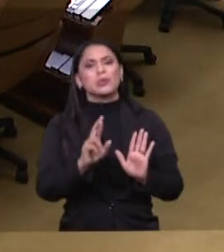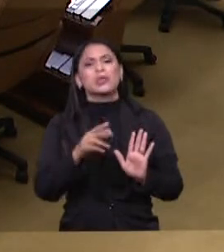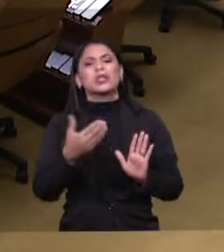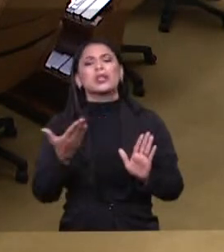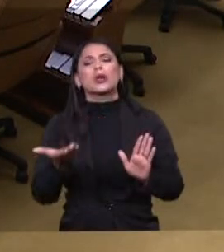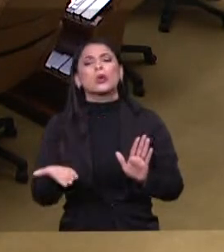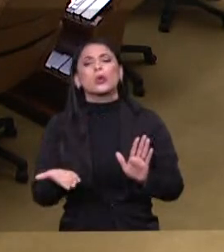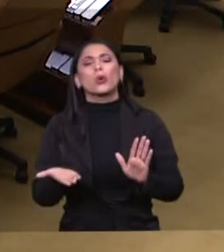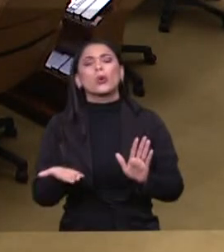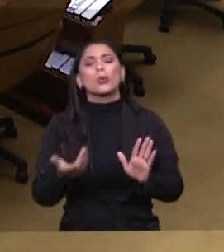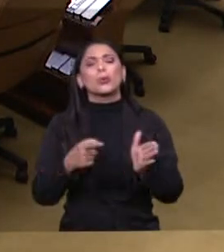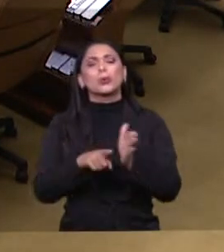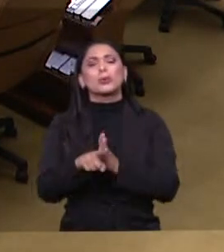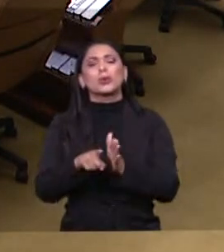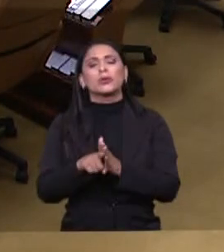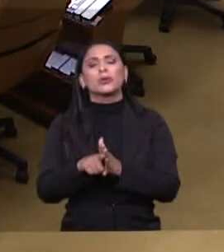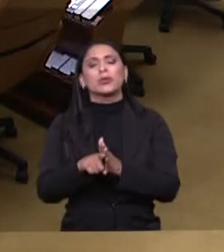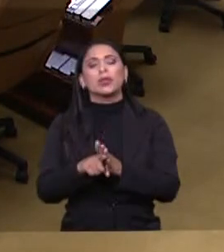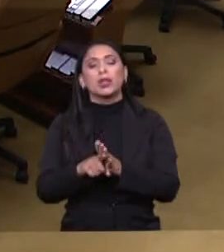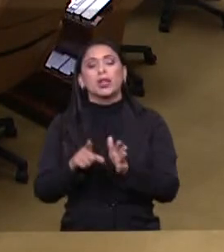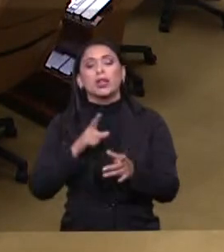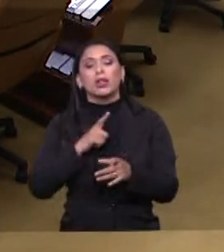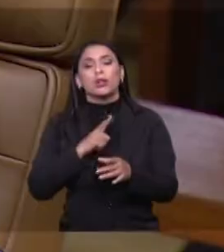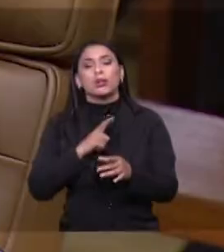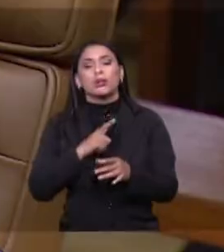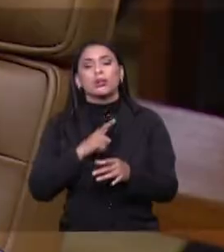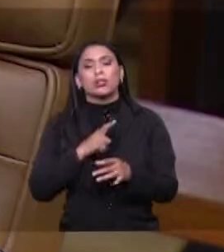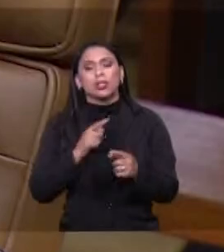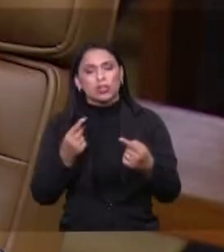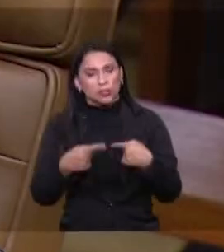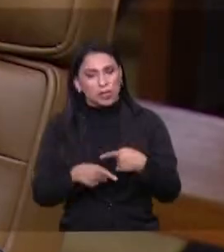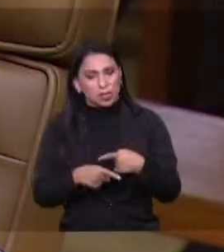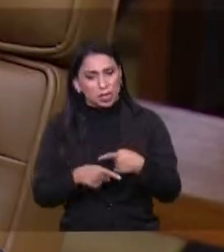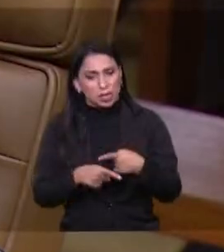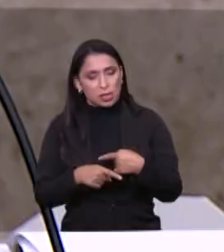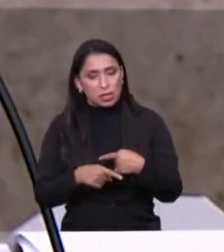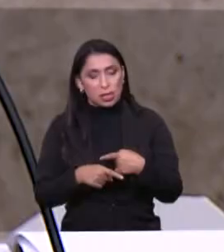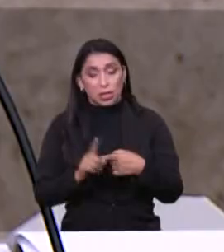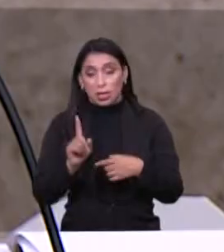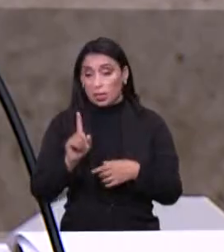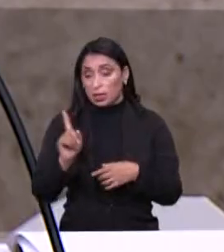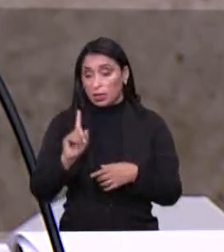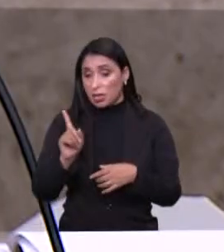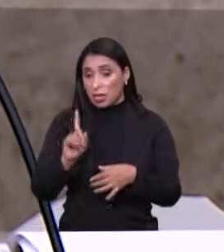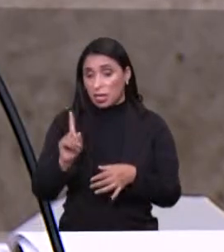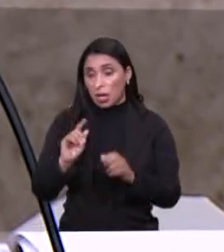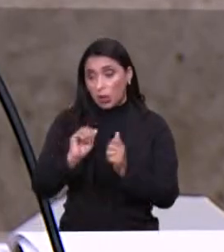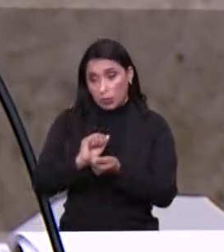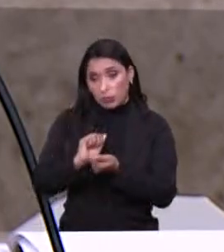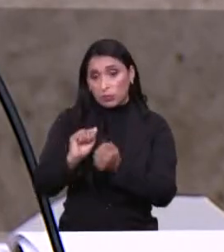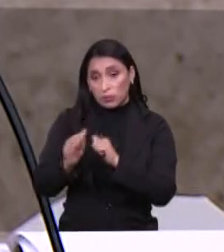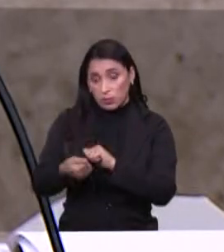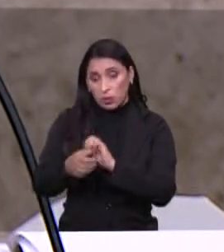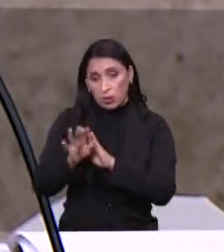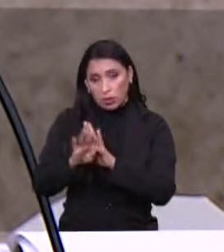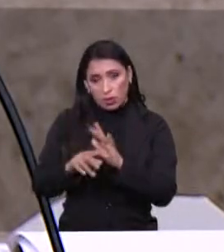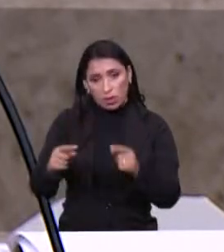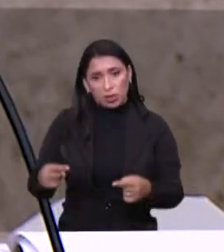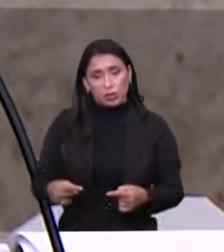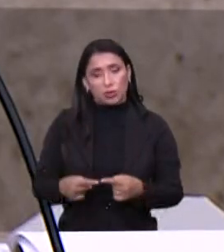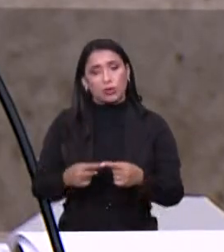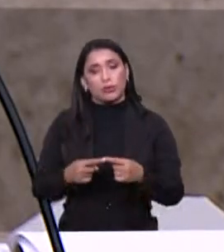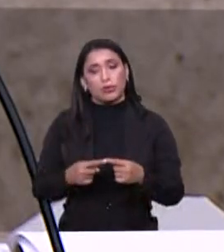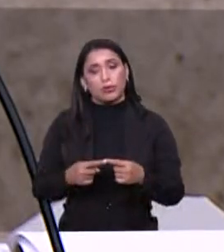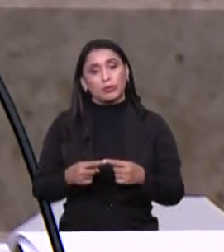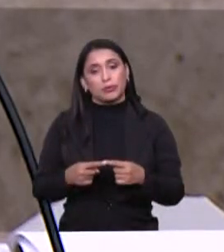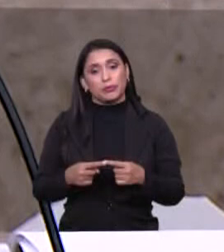consta isso? Não, porque eu tive a divergência. Não, Vossa Excelência adequou a interpretação conforme.